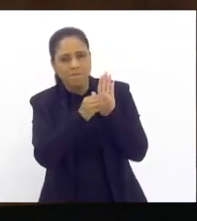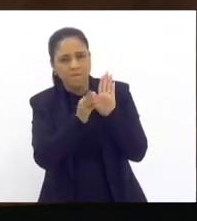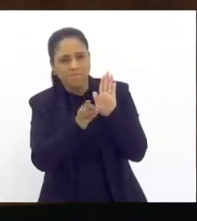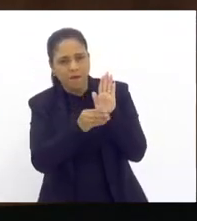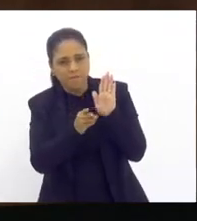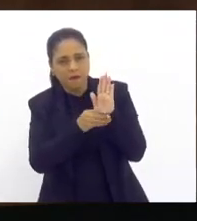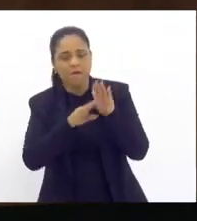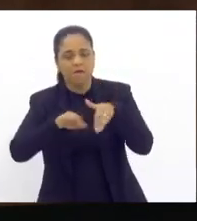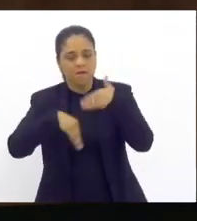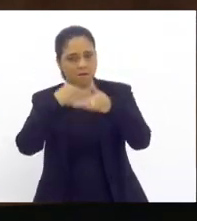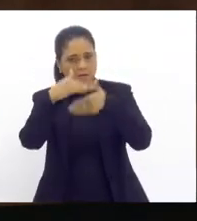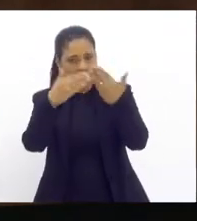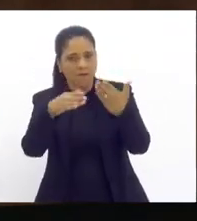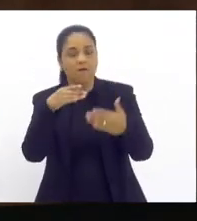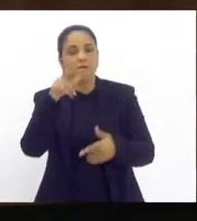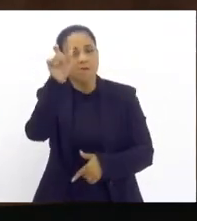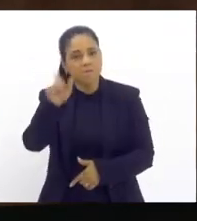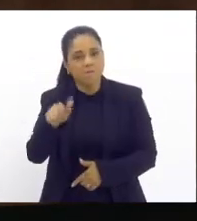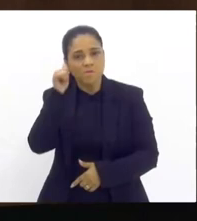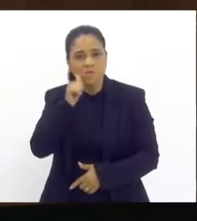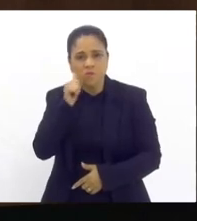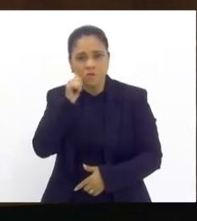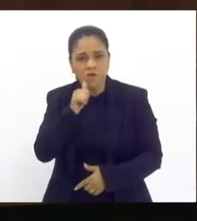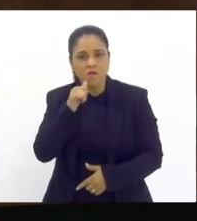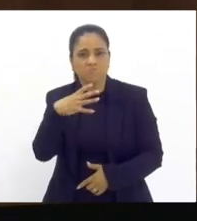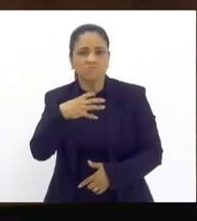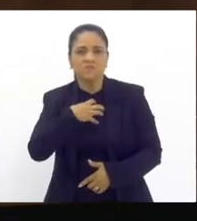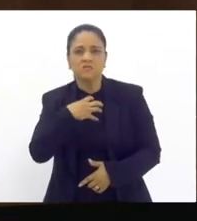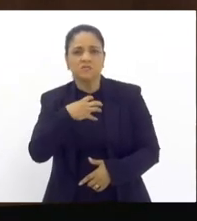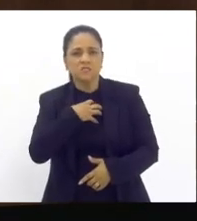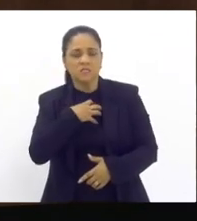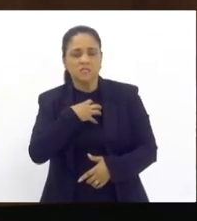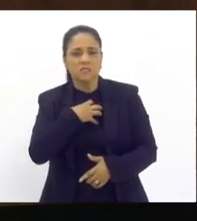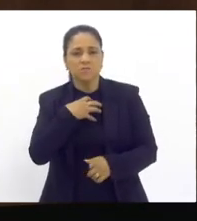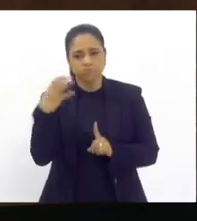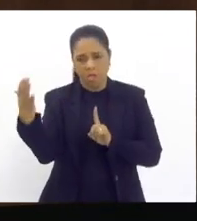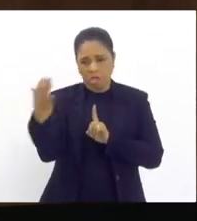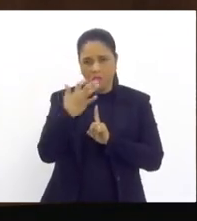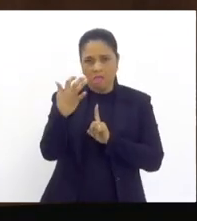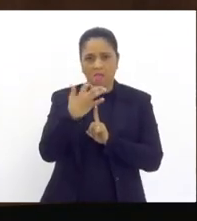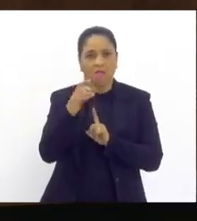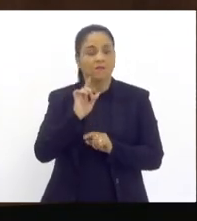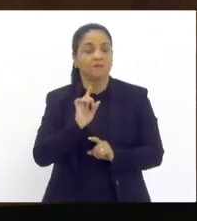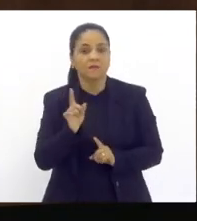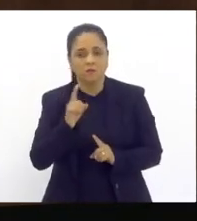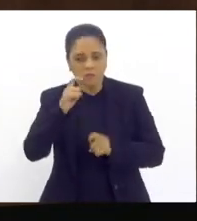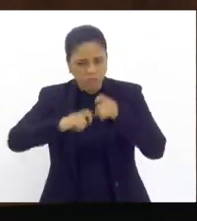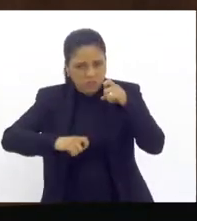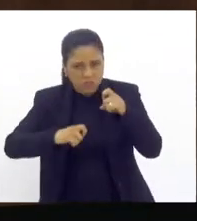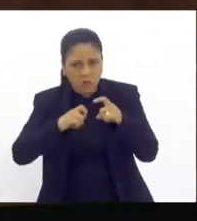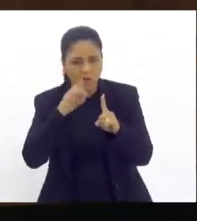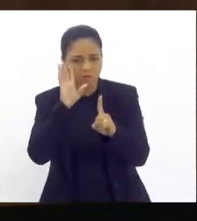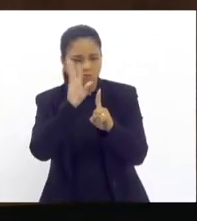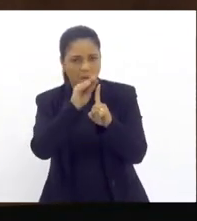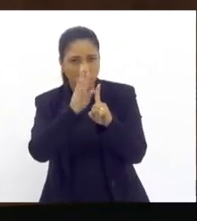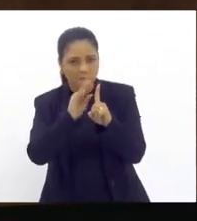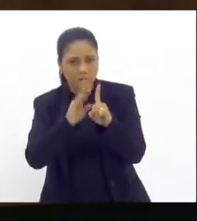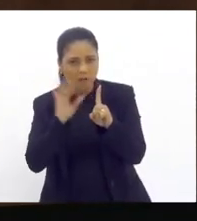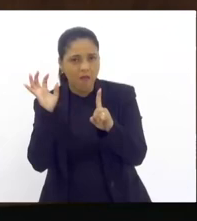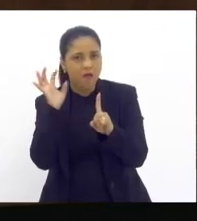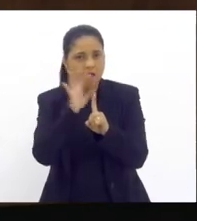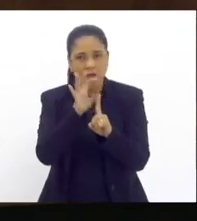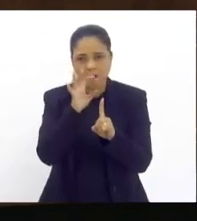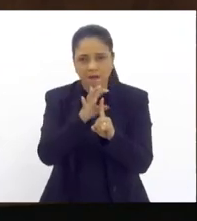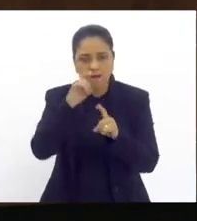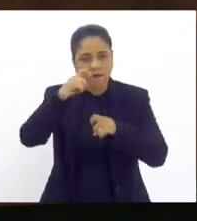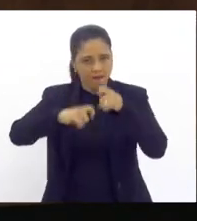mulheres não se sintam vilipendiadas, atacadas e assediadas sexualmente nos transportes